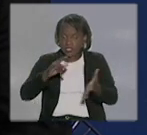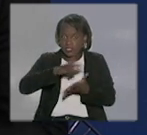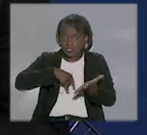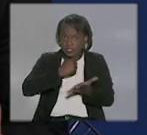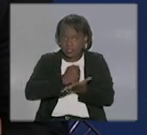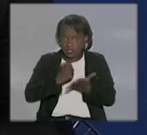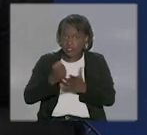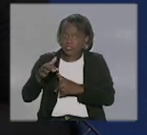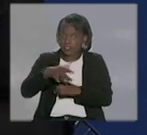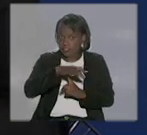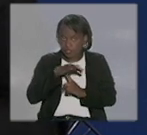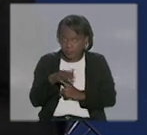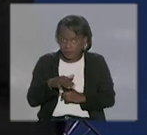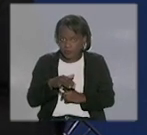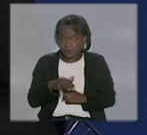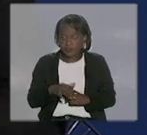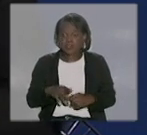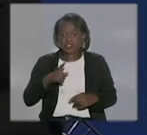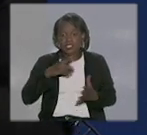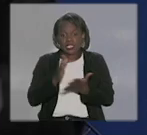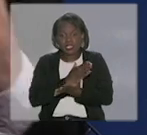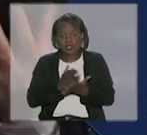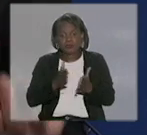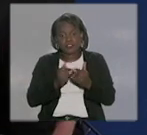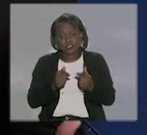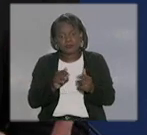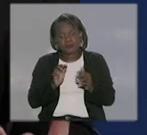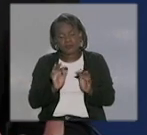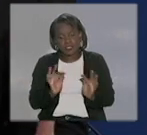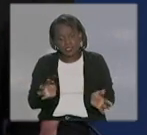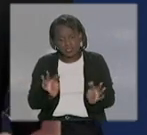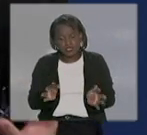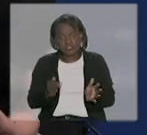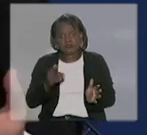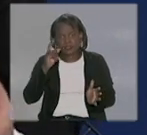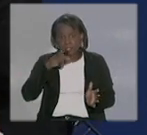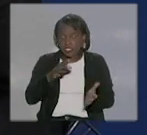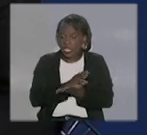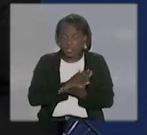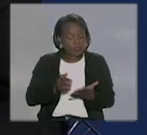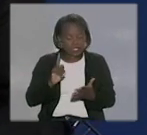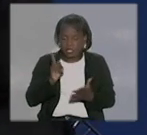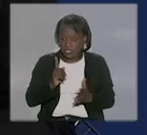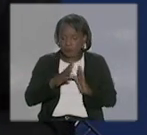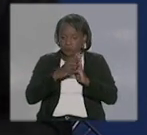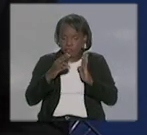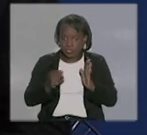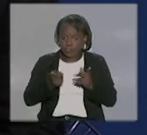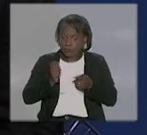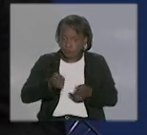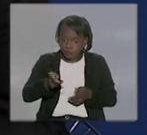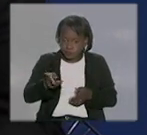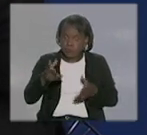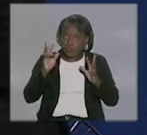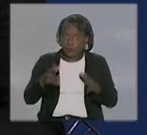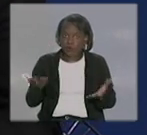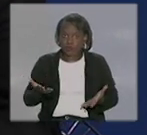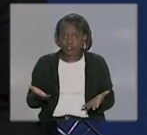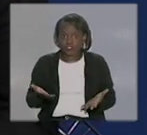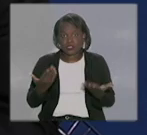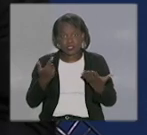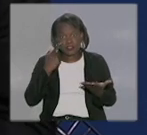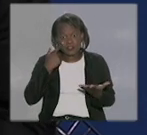né? Então, tem gente pedindo flexibilização, tem gente querendo defender o modelo como ele é hoje. Então, a gente